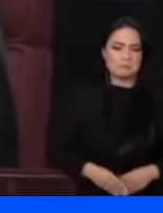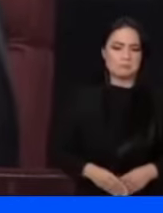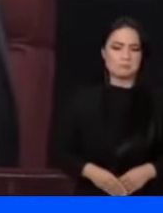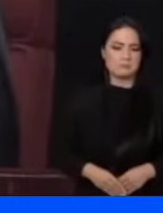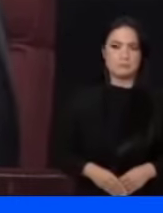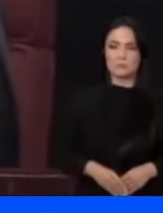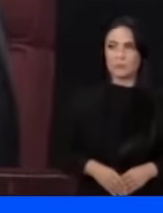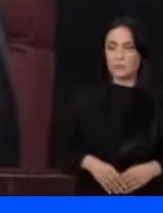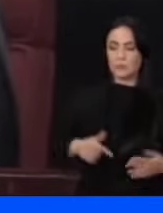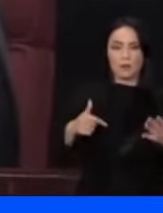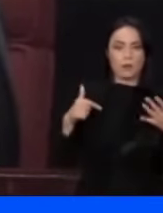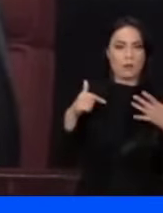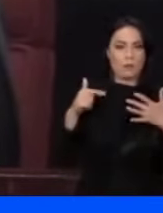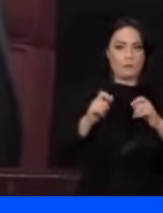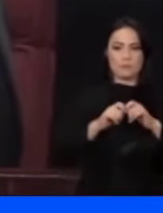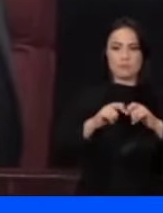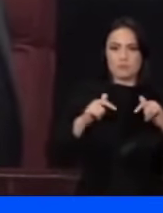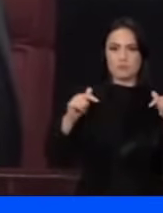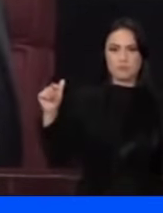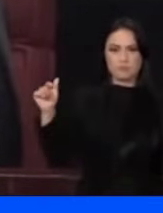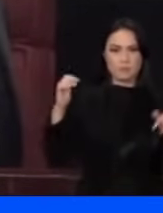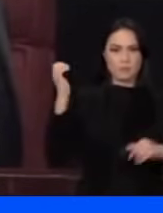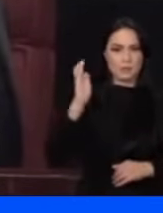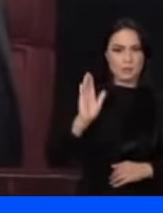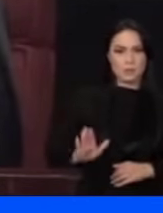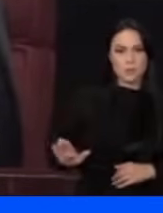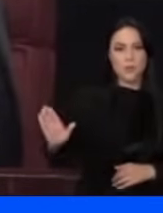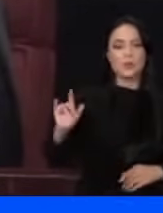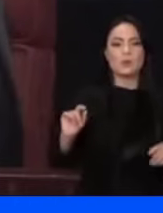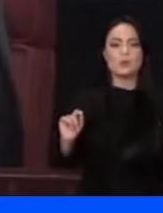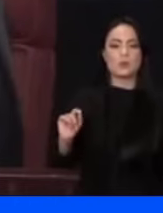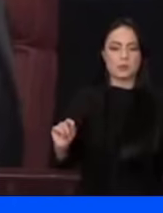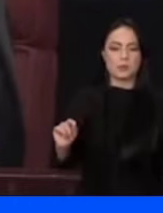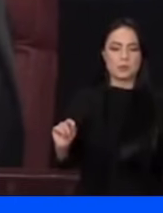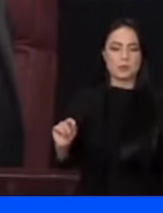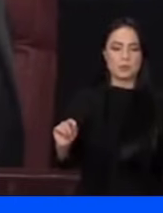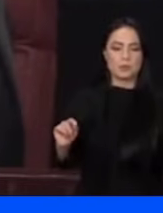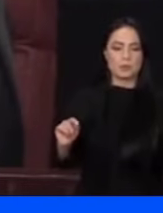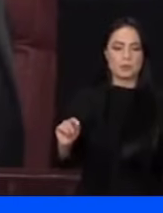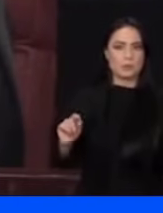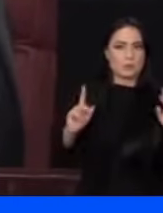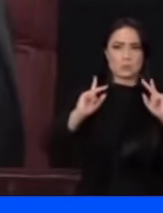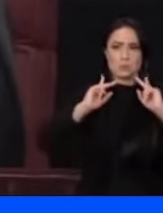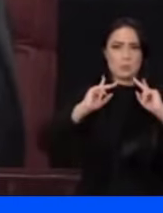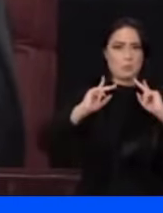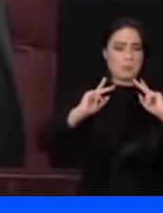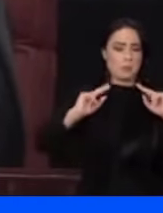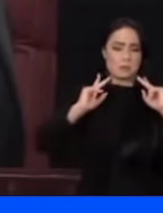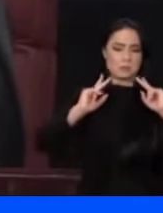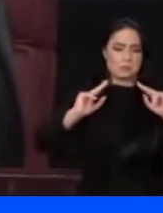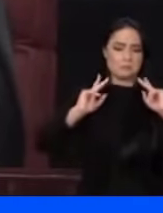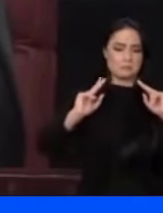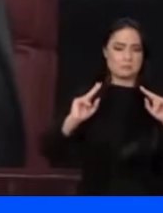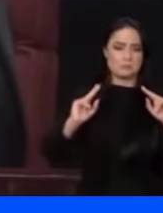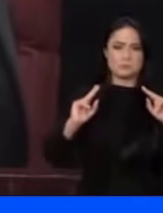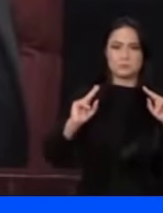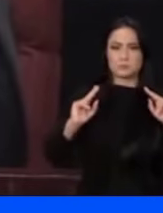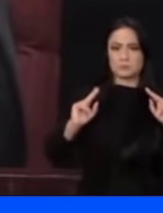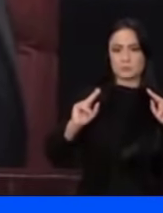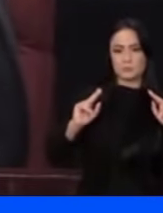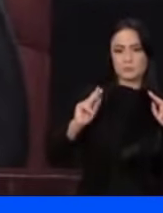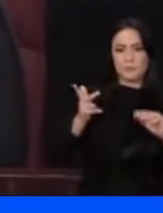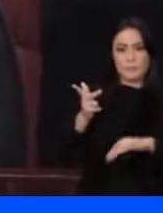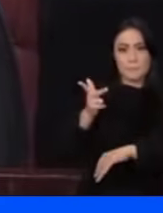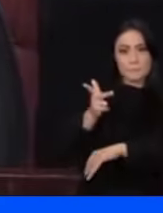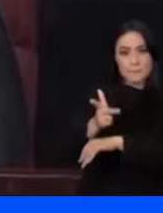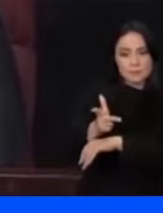tão grande no Brasil, que se normalizou que numa